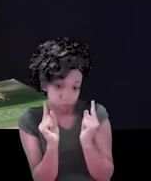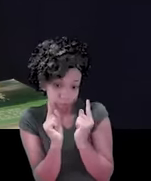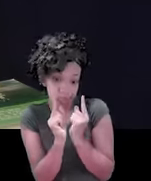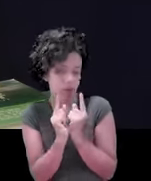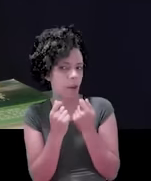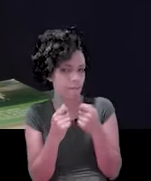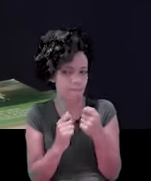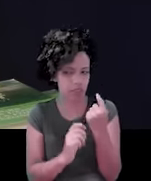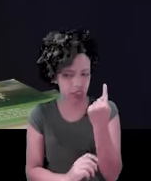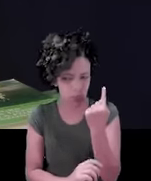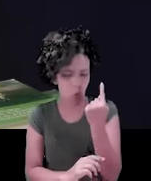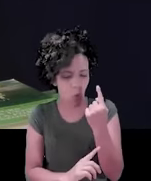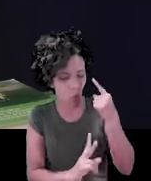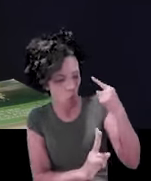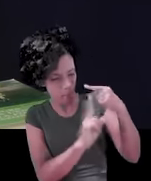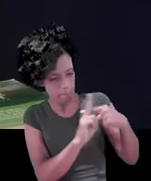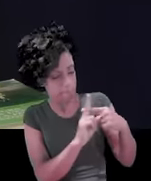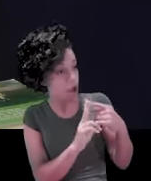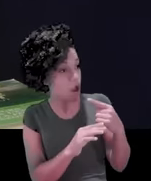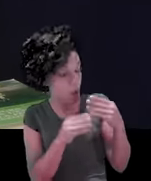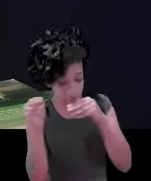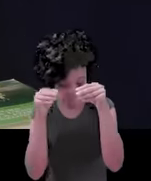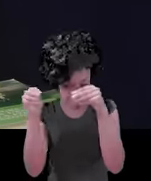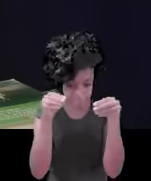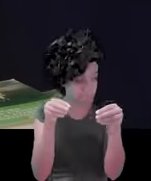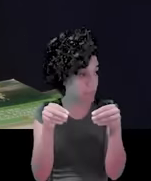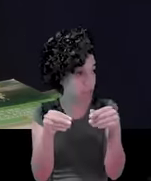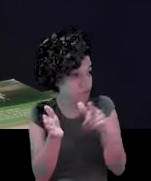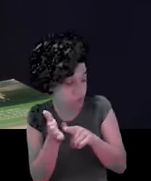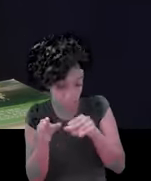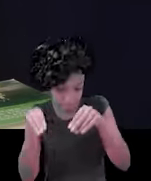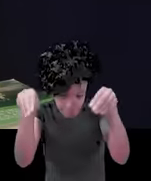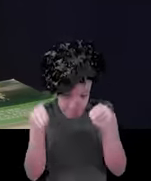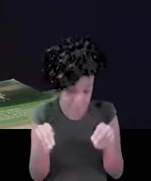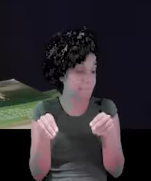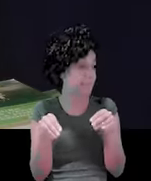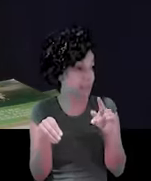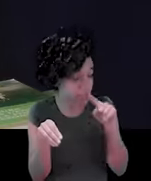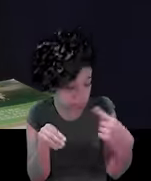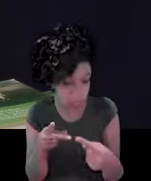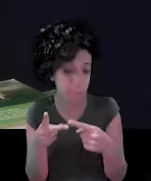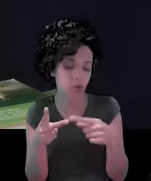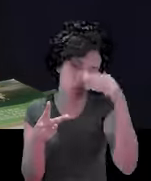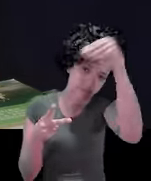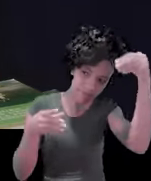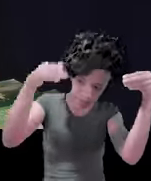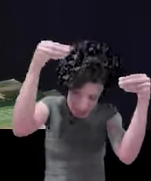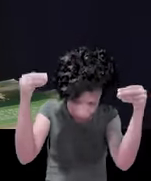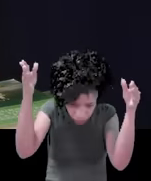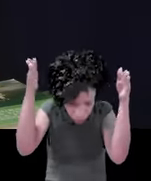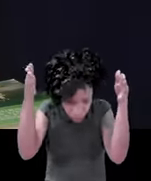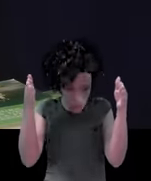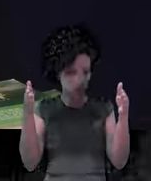botar algum suporte aqui aí eu comecei a pegar o meio da folha é o primeiro botar o suporte depois eu pegava só a folha e aí eu